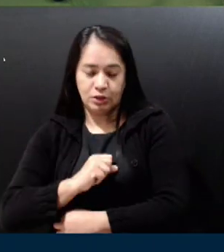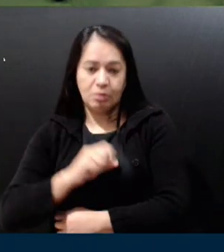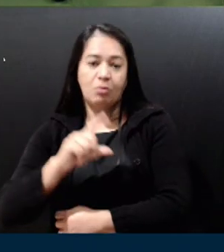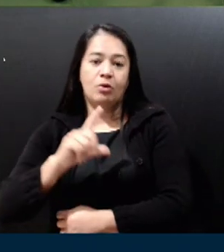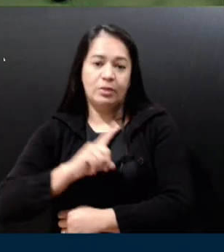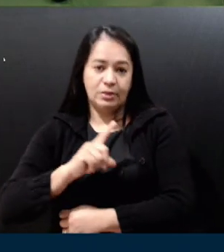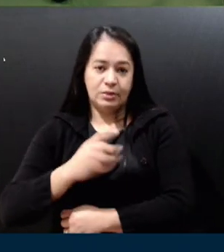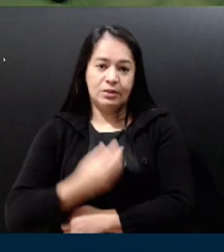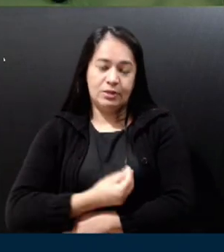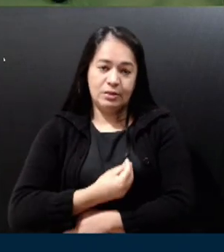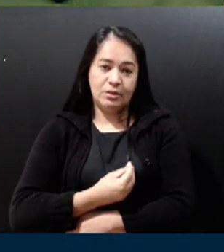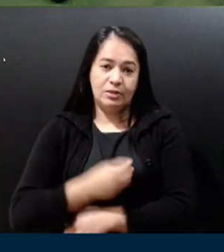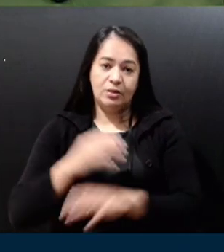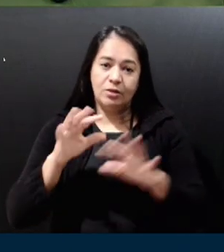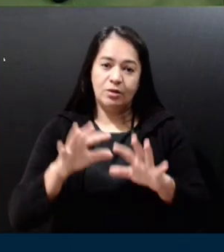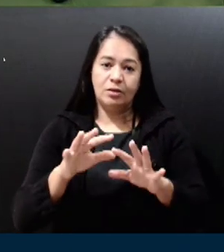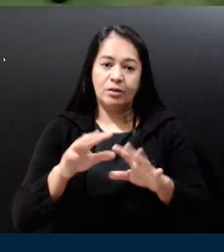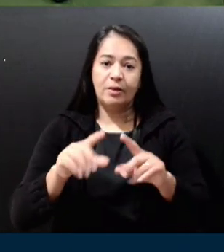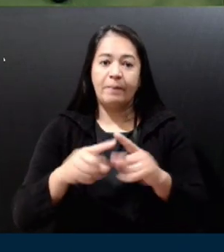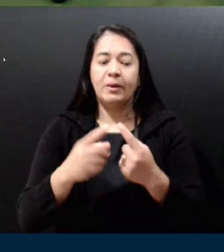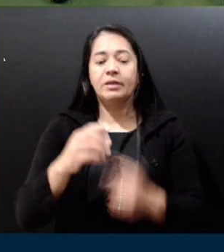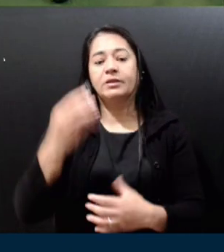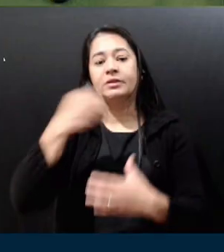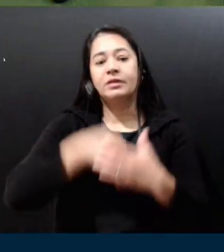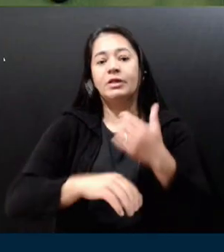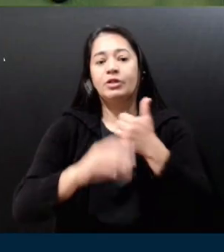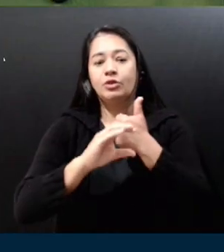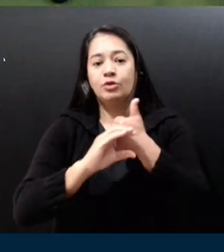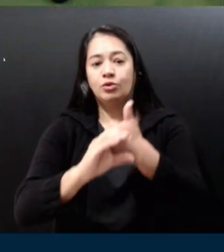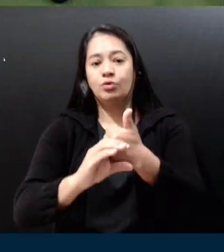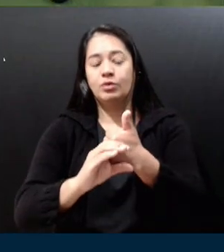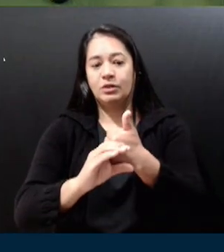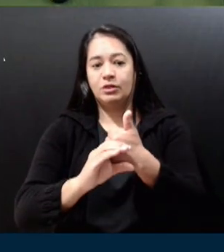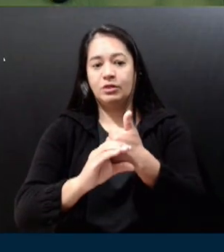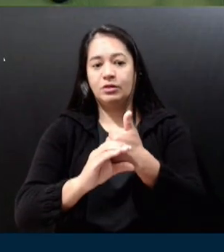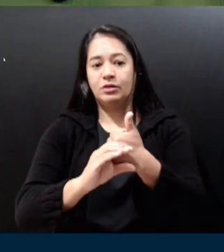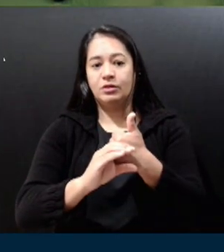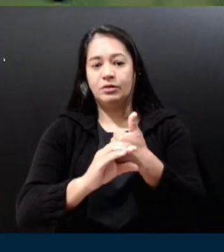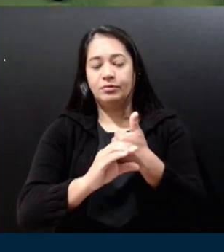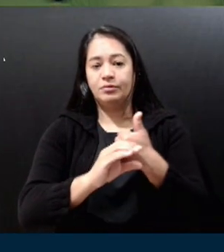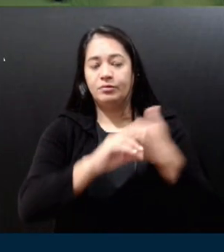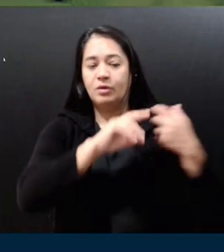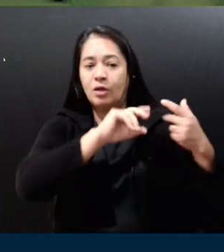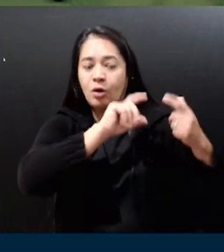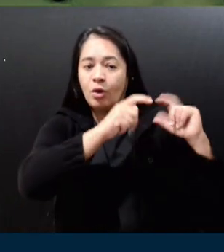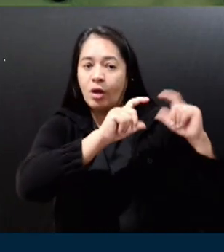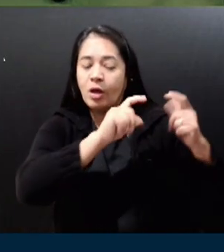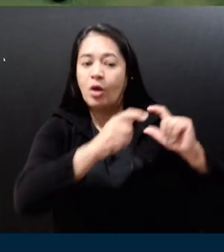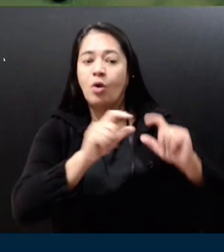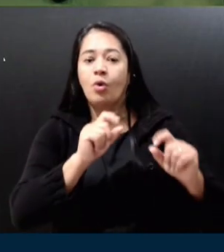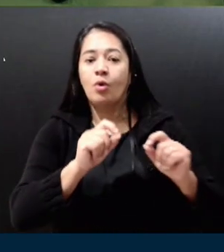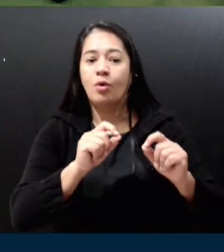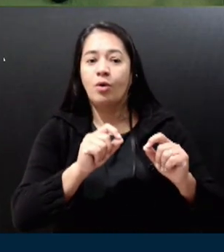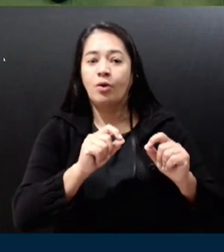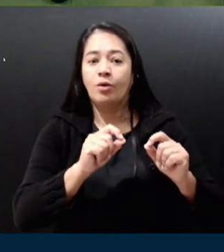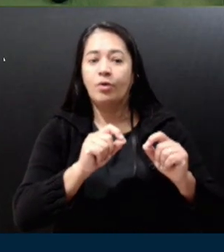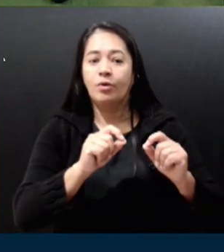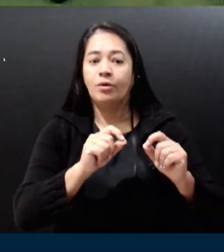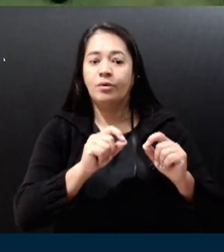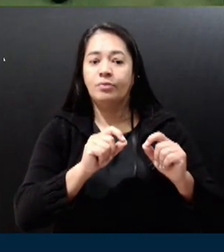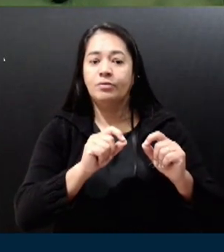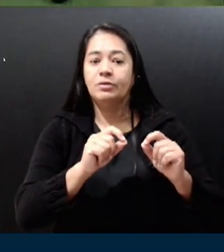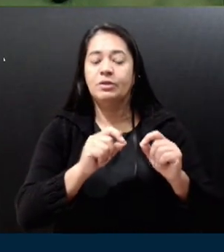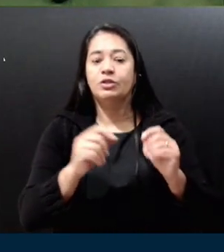E no cristianismo, a origem, principalmente no cristianismo, é a ruptura com o judaísmo é